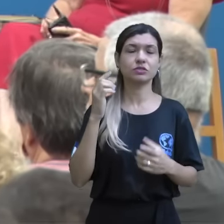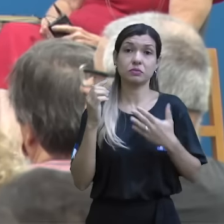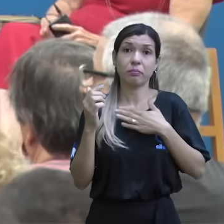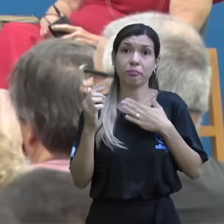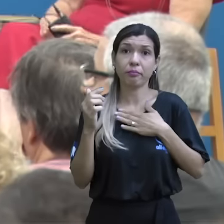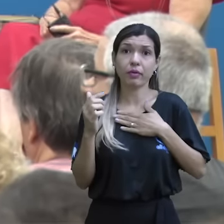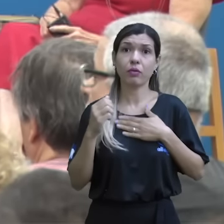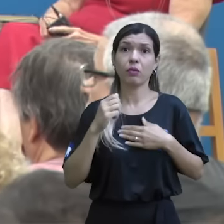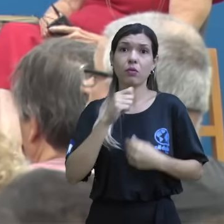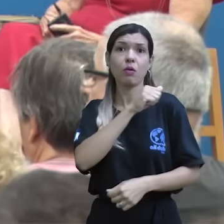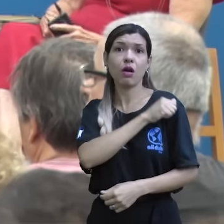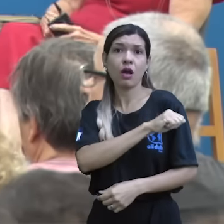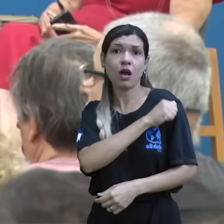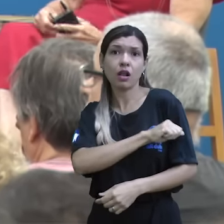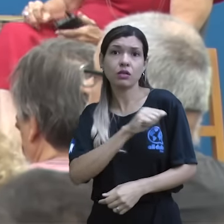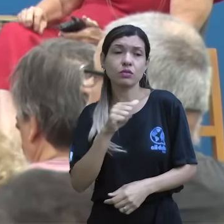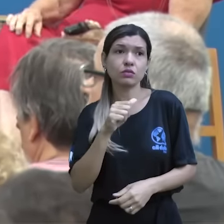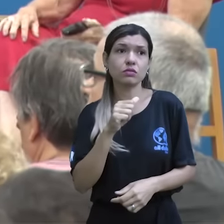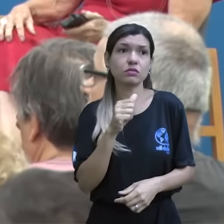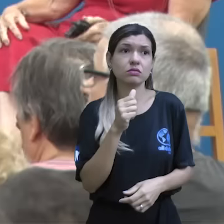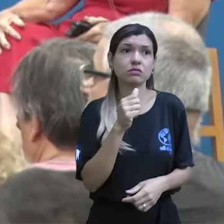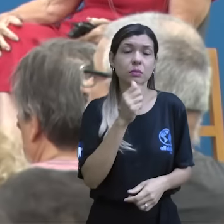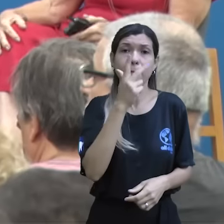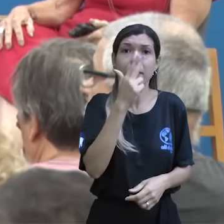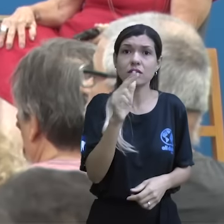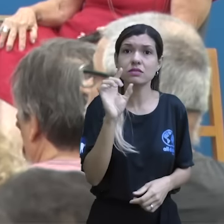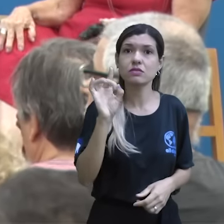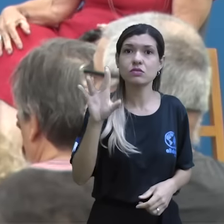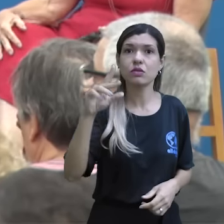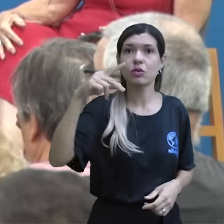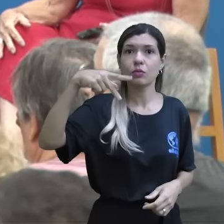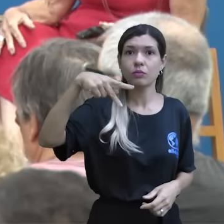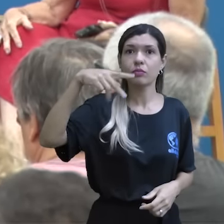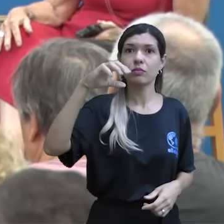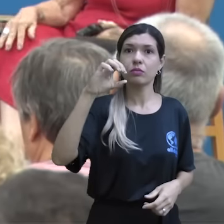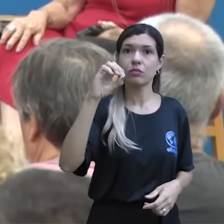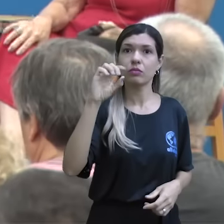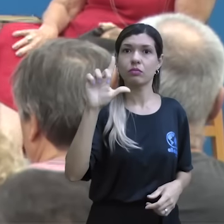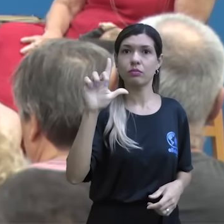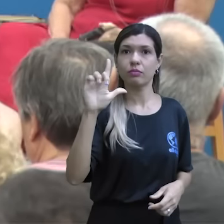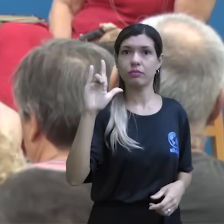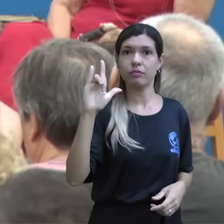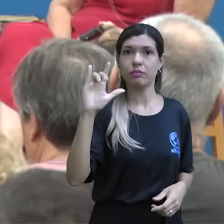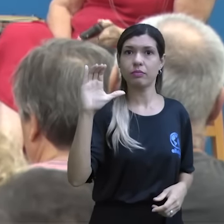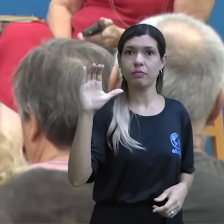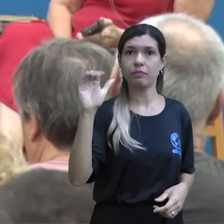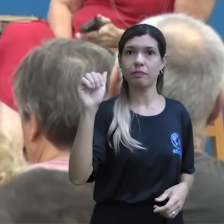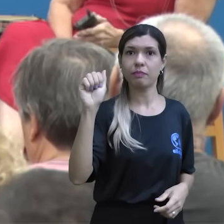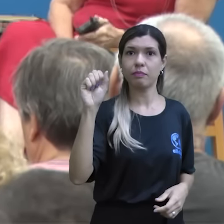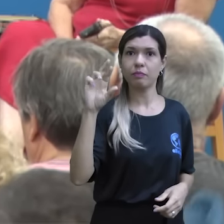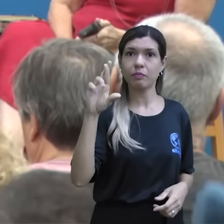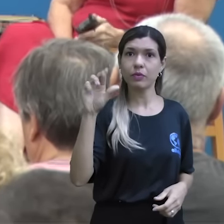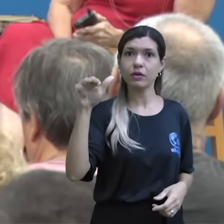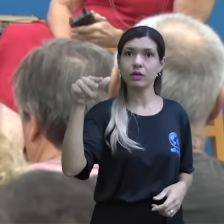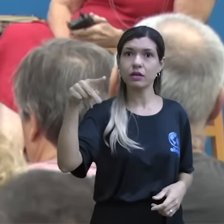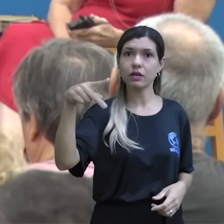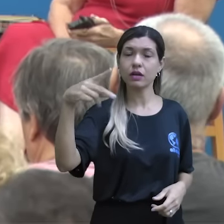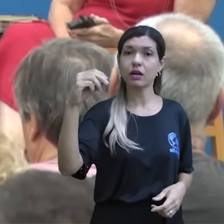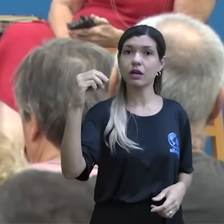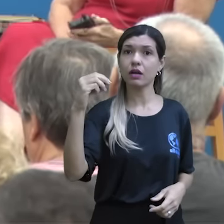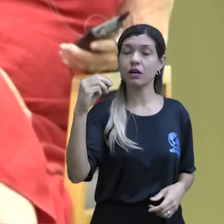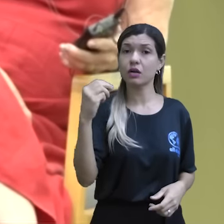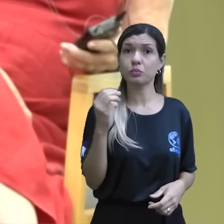né, que eu também estou descobrindo hoje, nessa questão da atualidade, da contemporaneidade. Então, é essa a pergunta, assim, se isso está dentro da